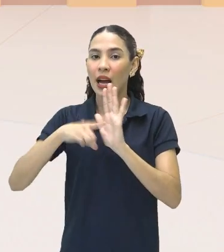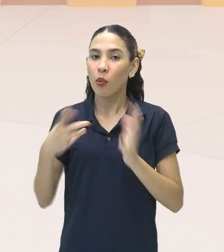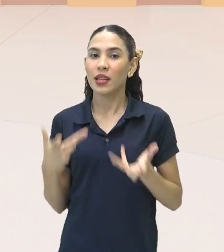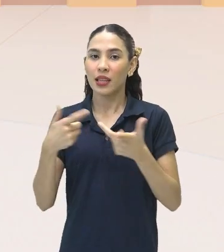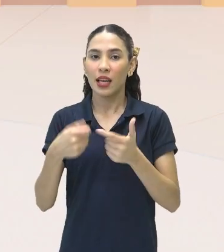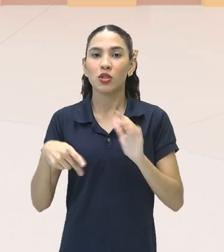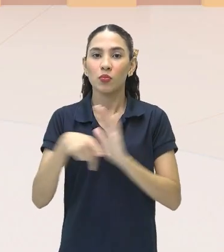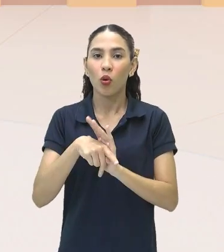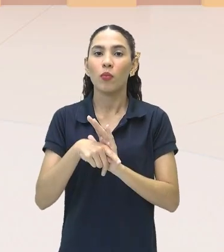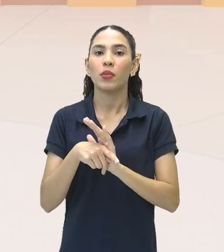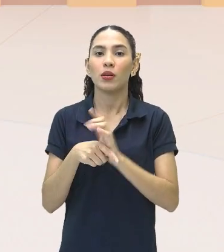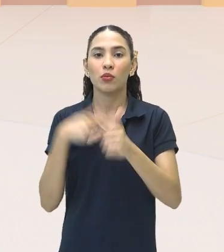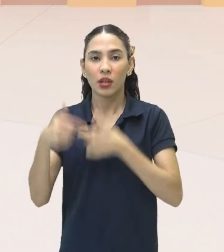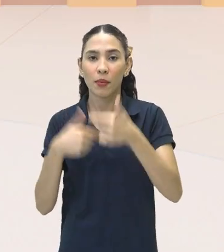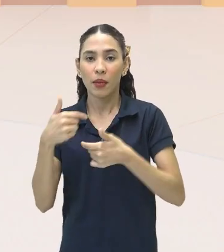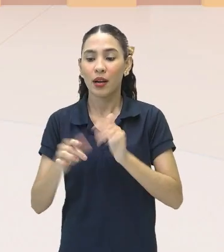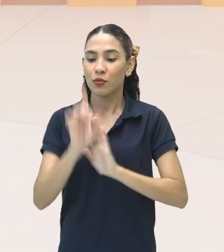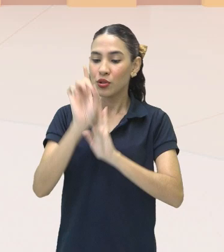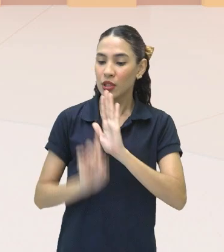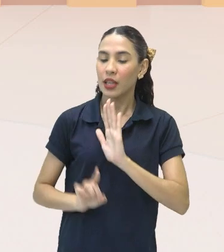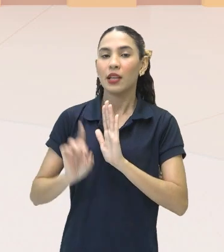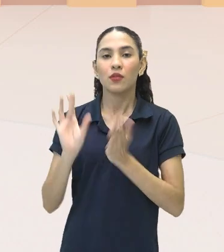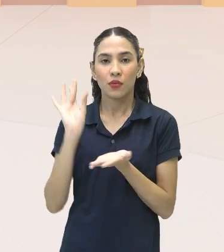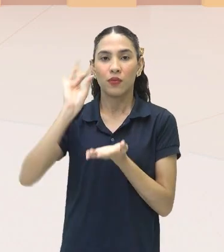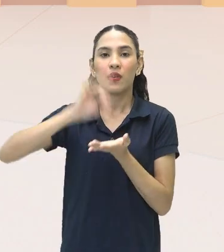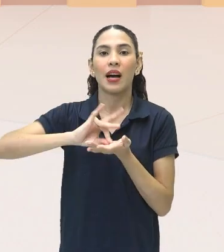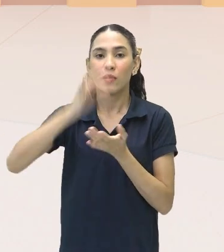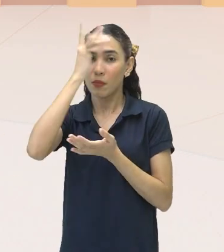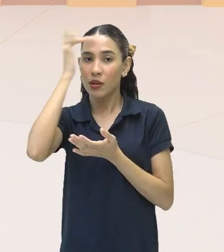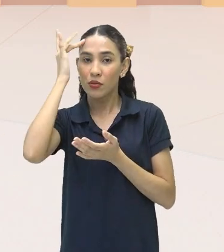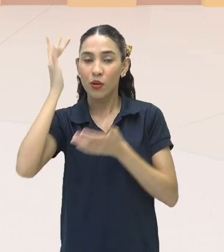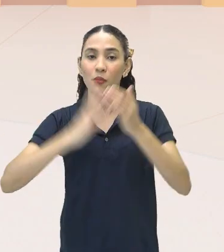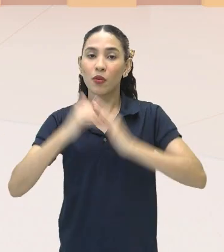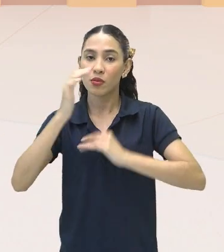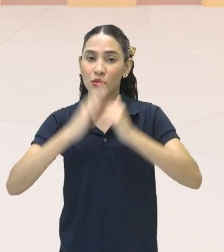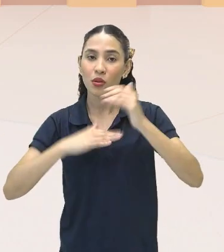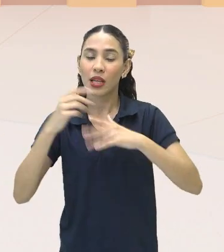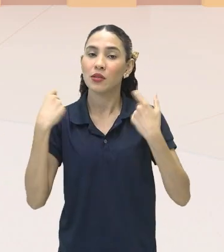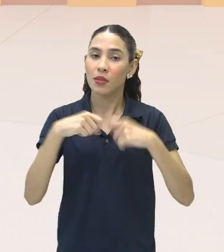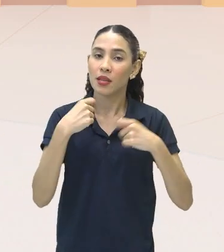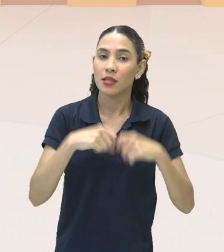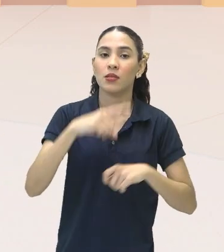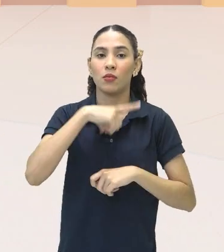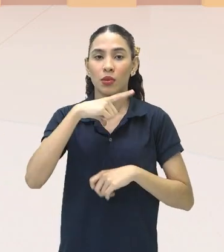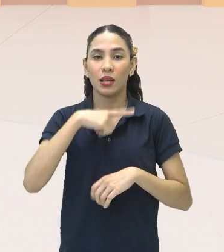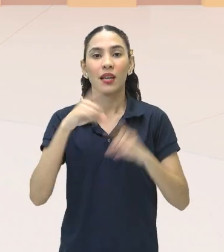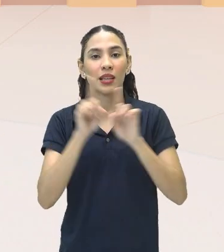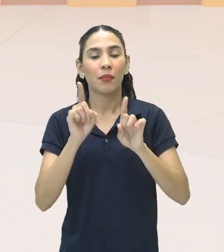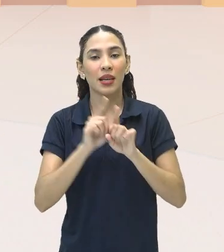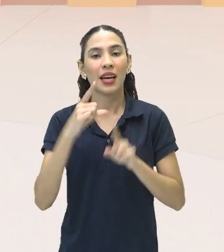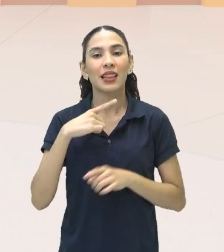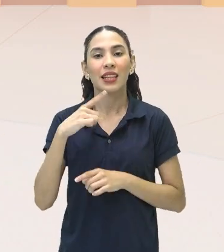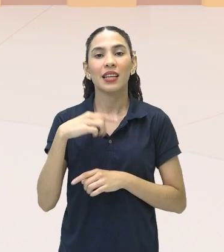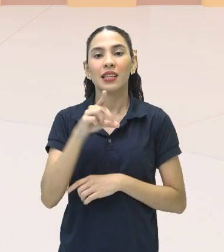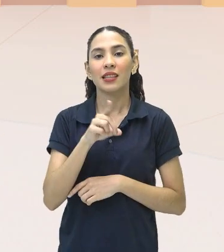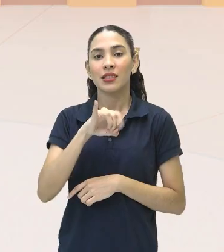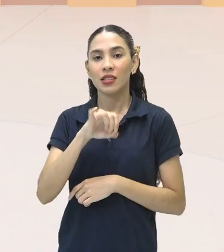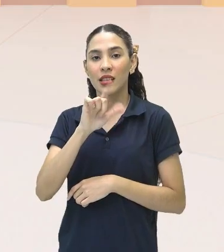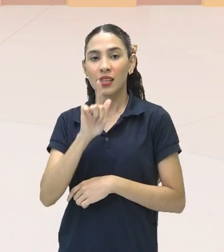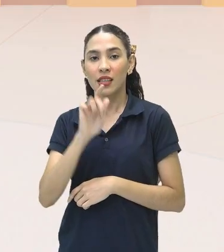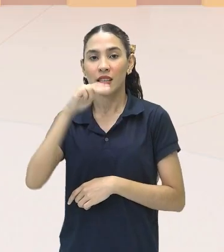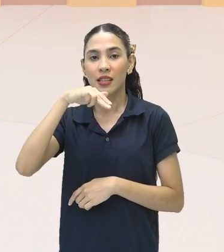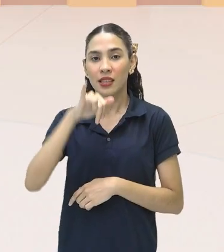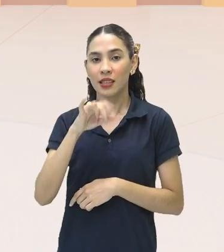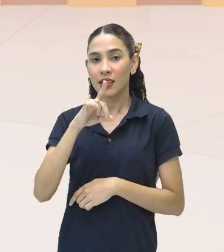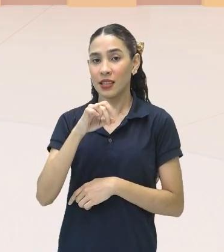trabalho possam levar, que os direitos que o trabalhador tem possam levar a essa dignidade, tá bom? É muito